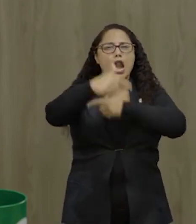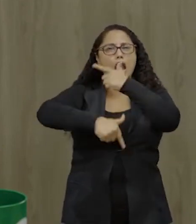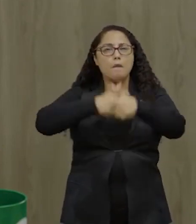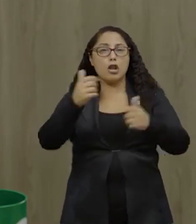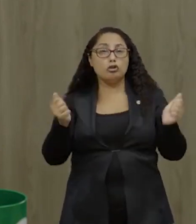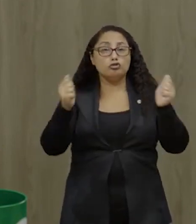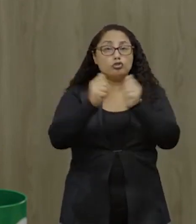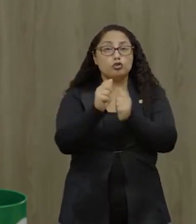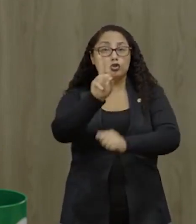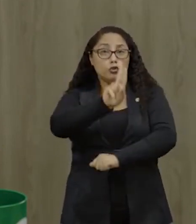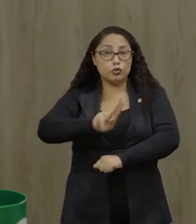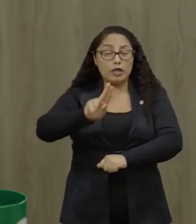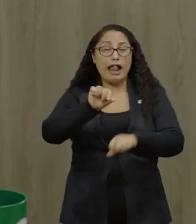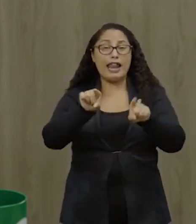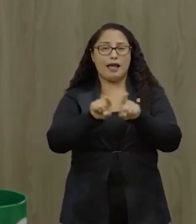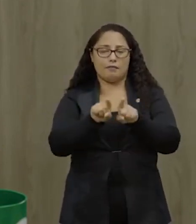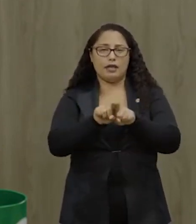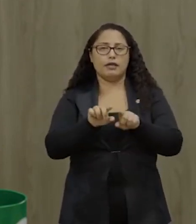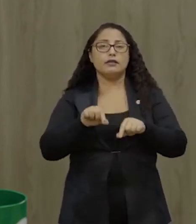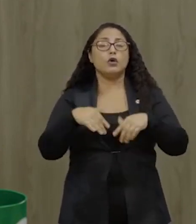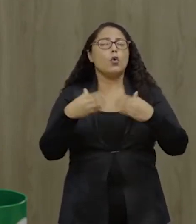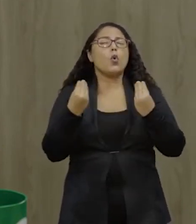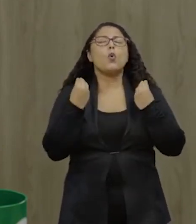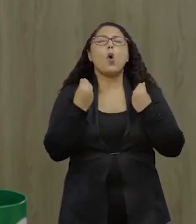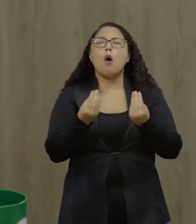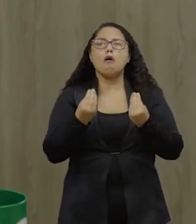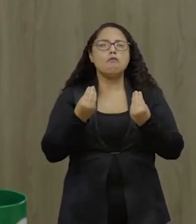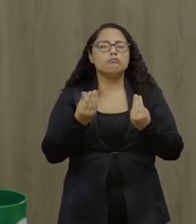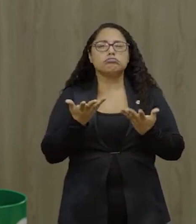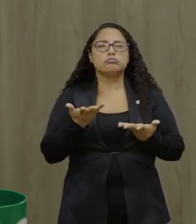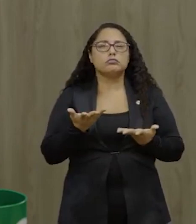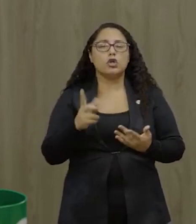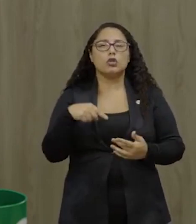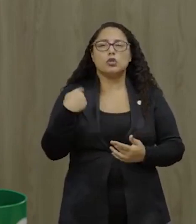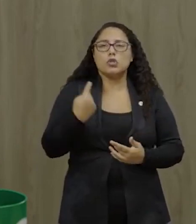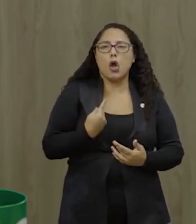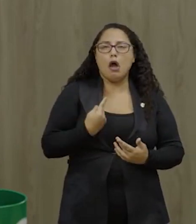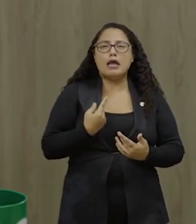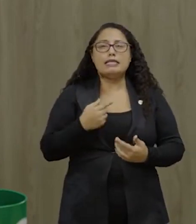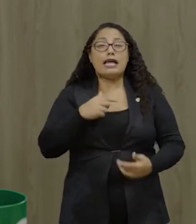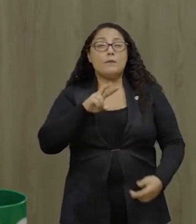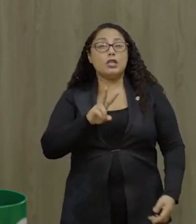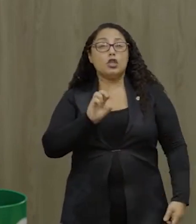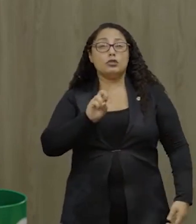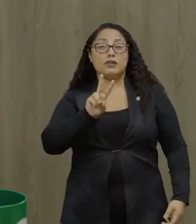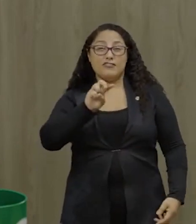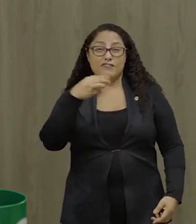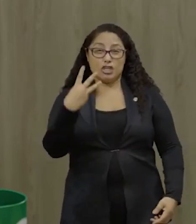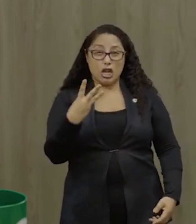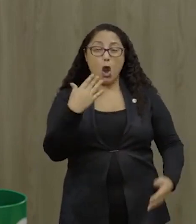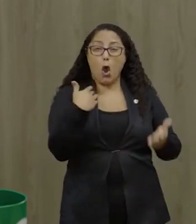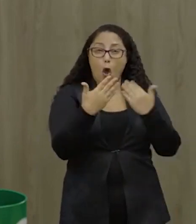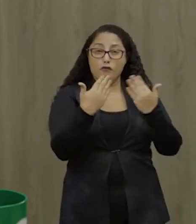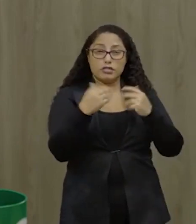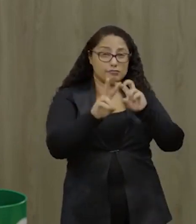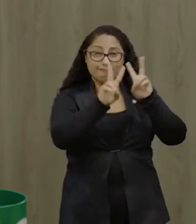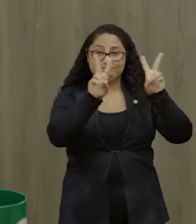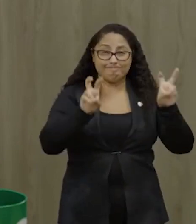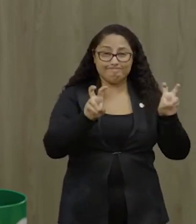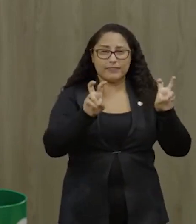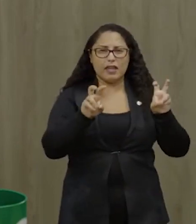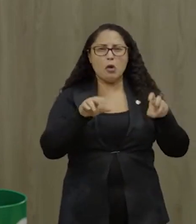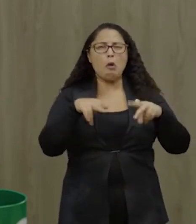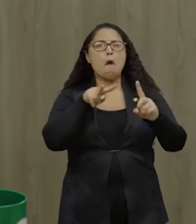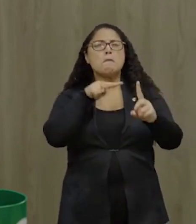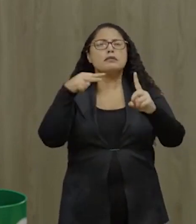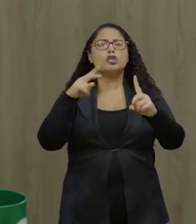com elas e para utilizá-las. Como que a gente está aqui em 2023 conversando sobre isso?